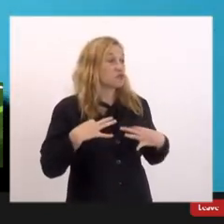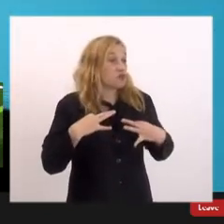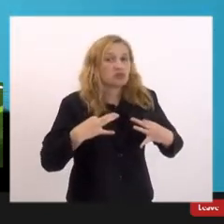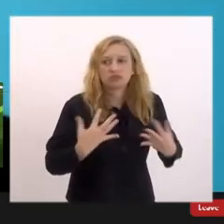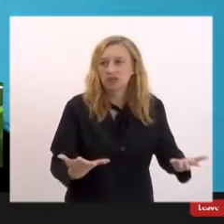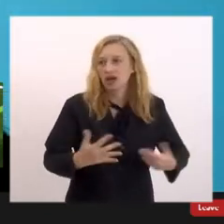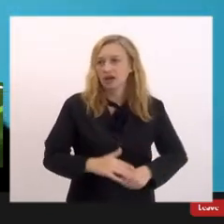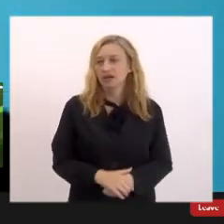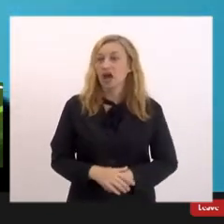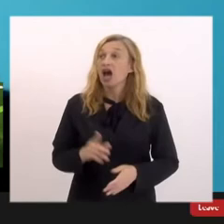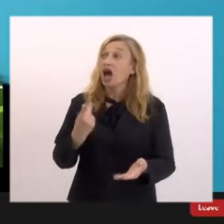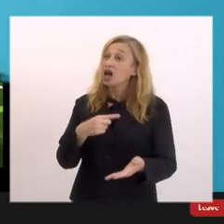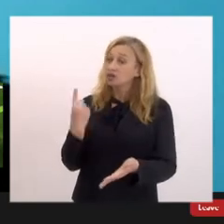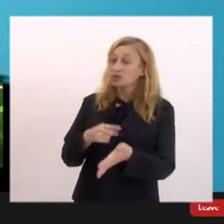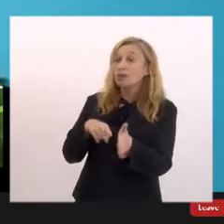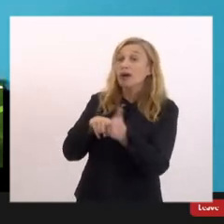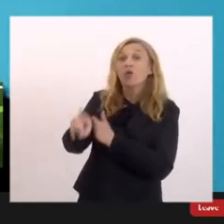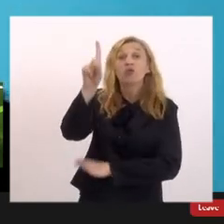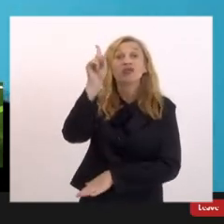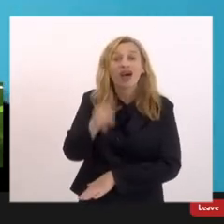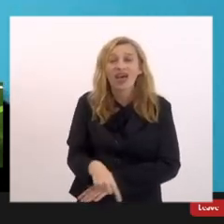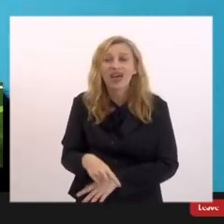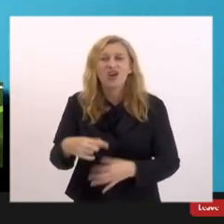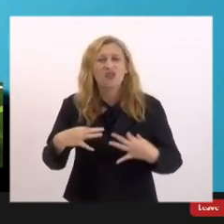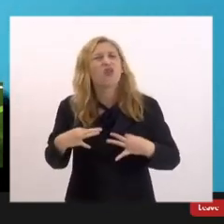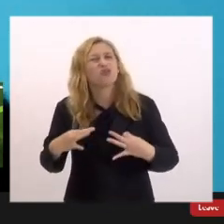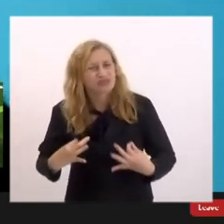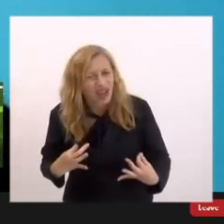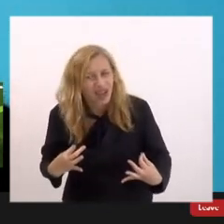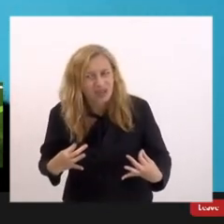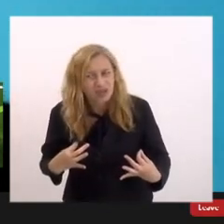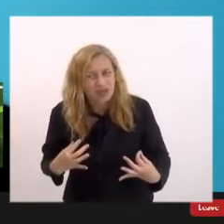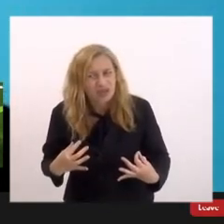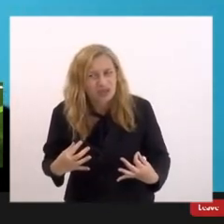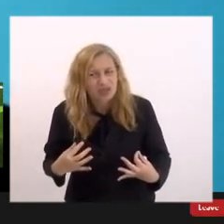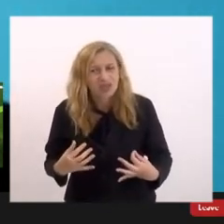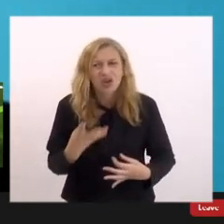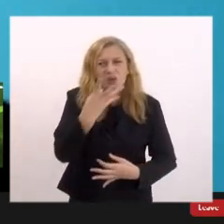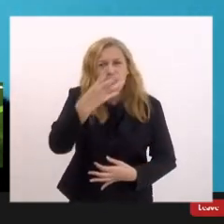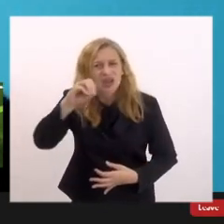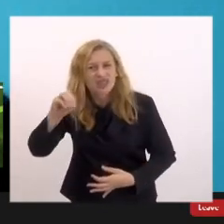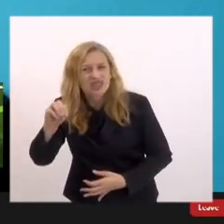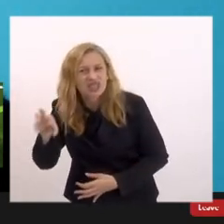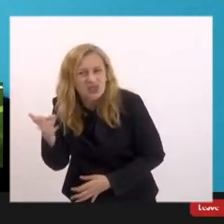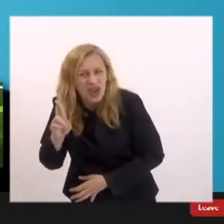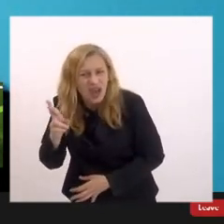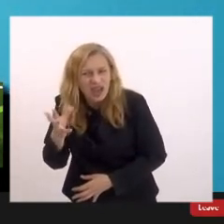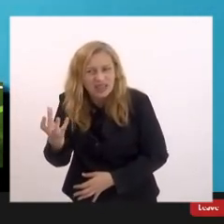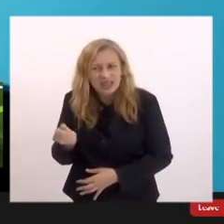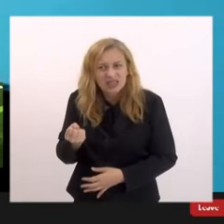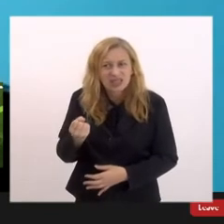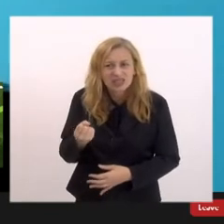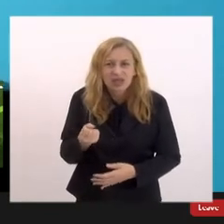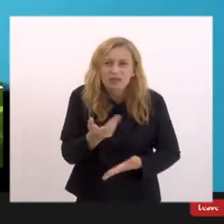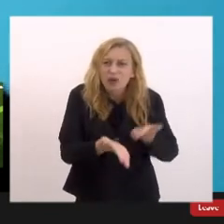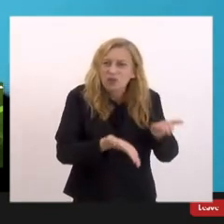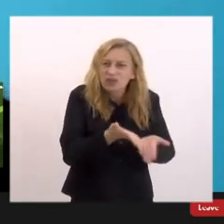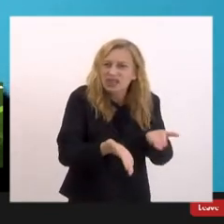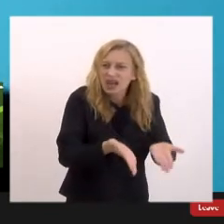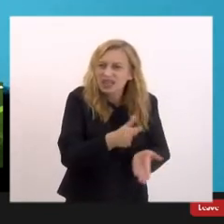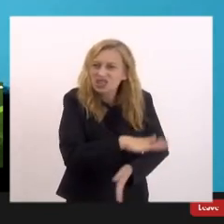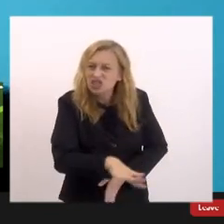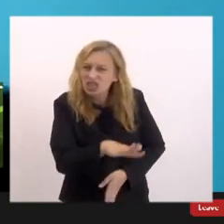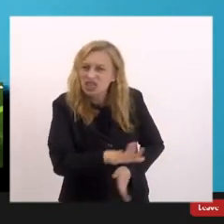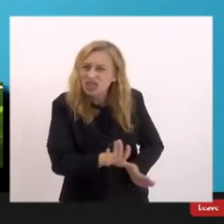A nossa pergunta é: voluntário para ganhar R$400 para ficar com as pessoas com deficiência? Qual